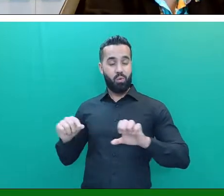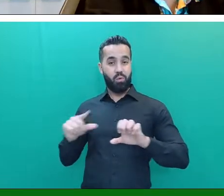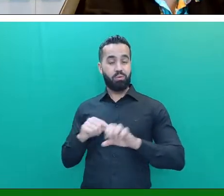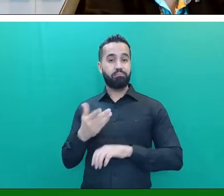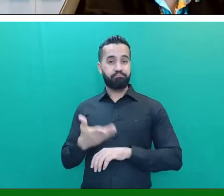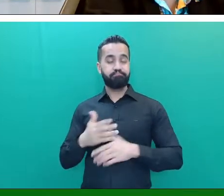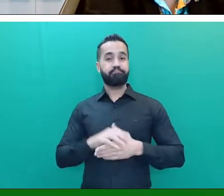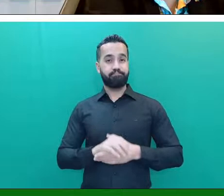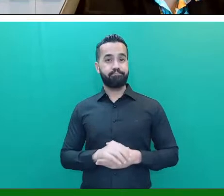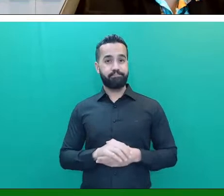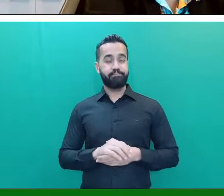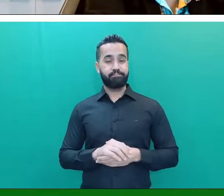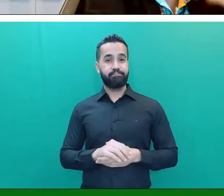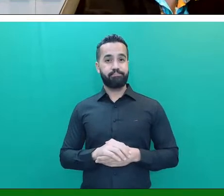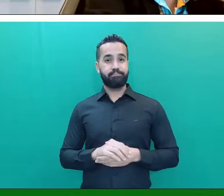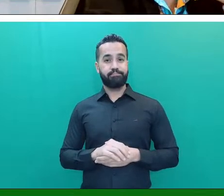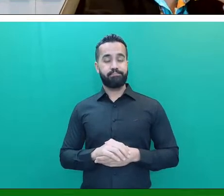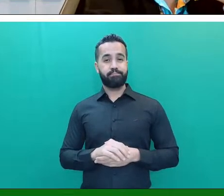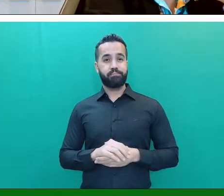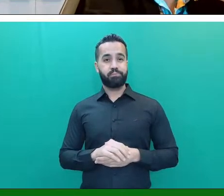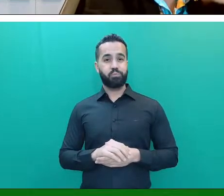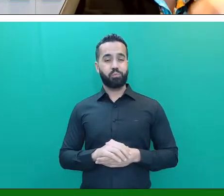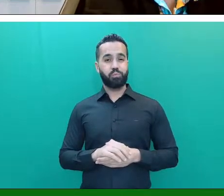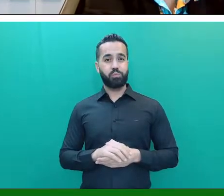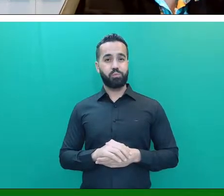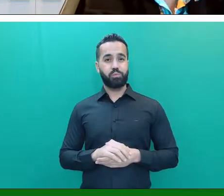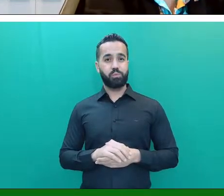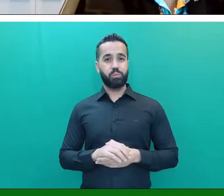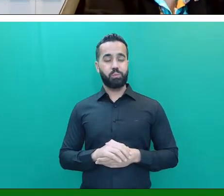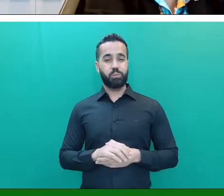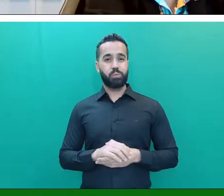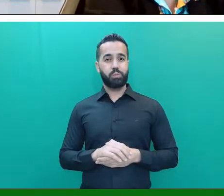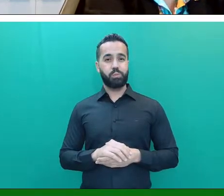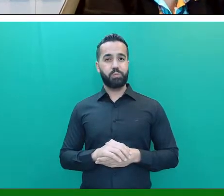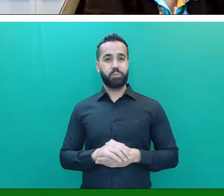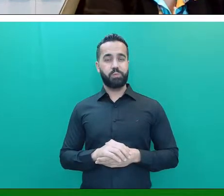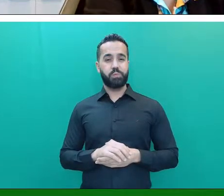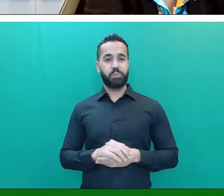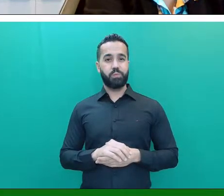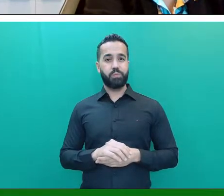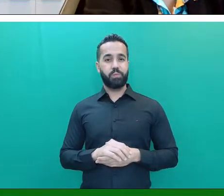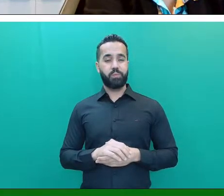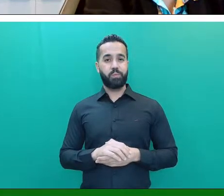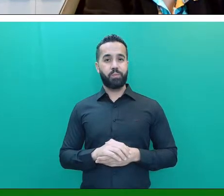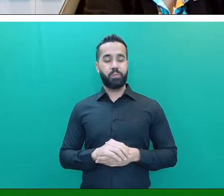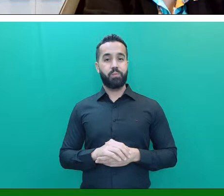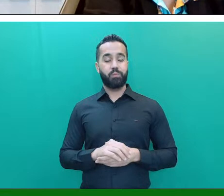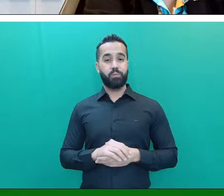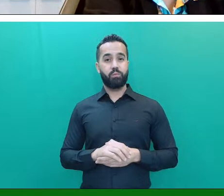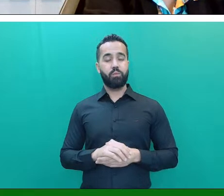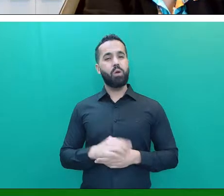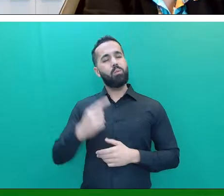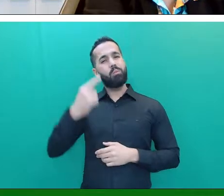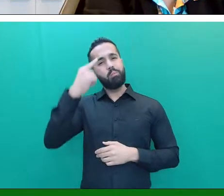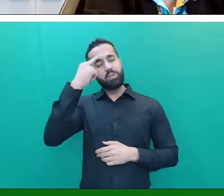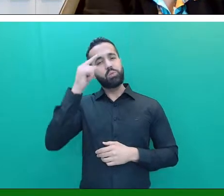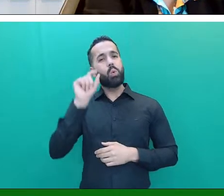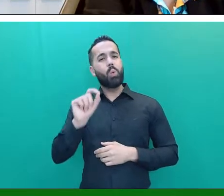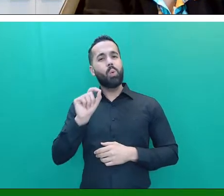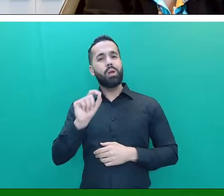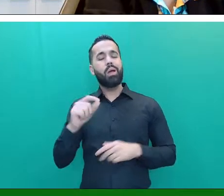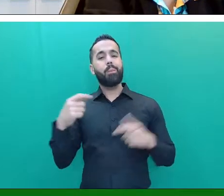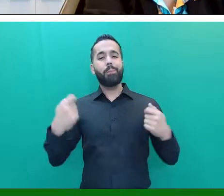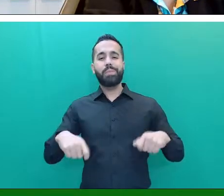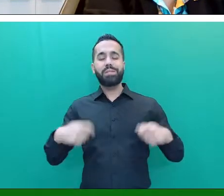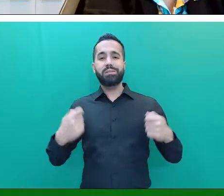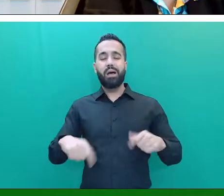extraordinariamente precário. Né? Portanto, eu penso que é preciso chamar a atenção sempre para os dois